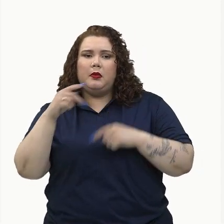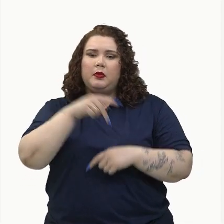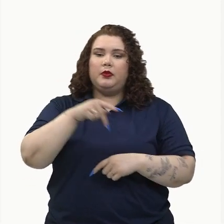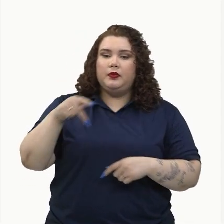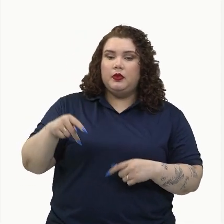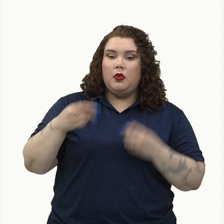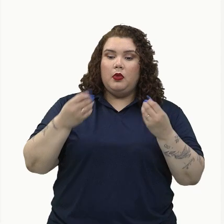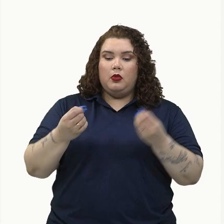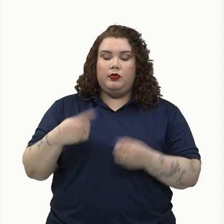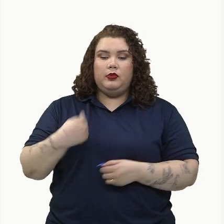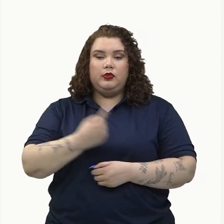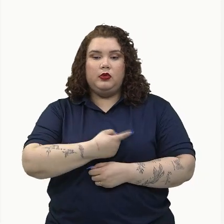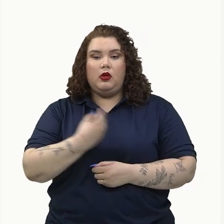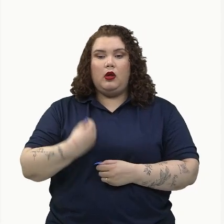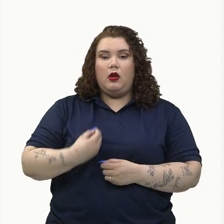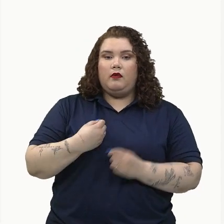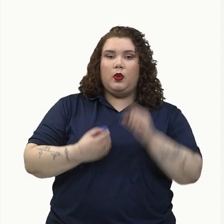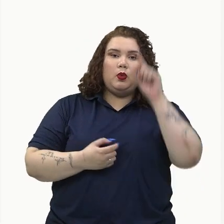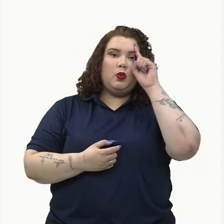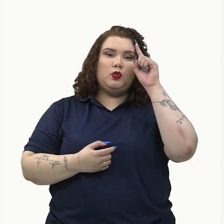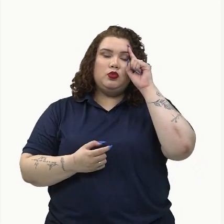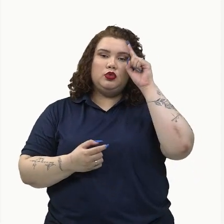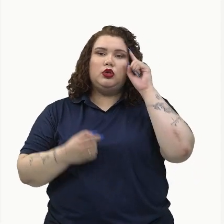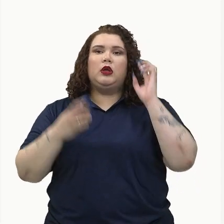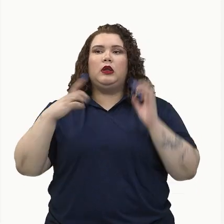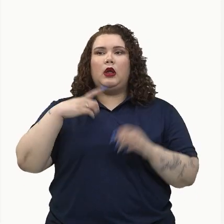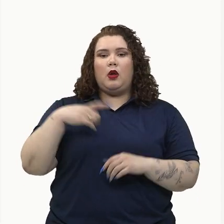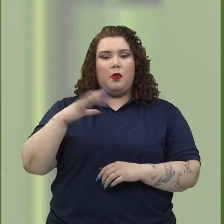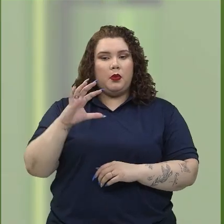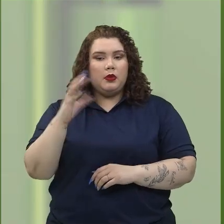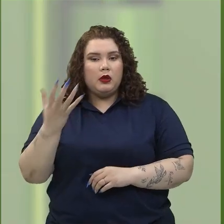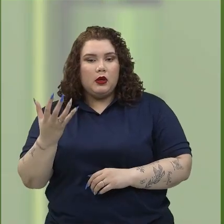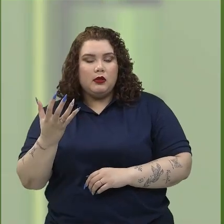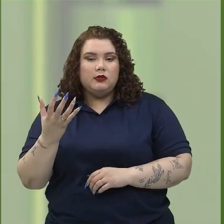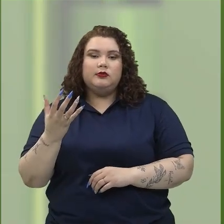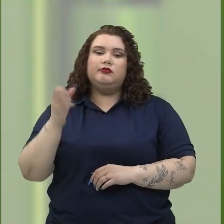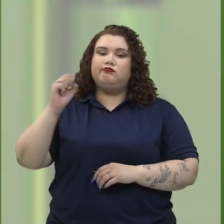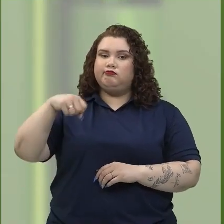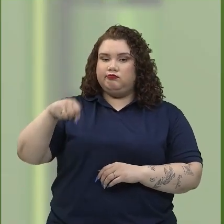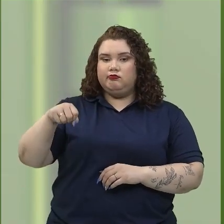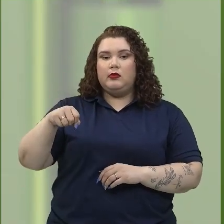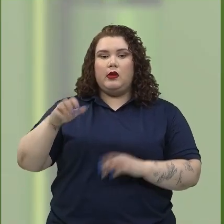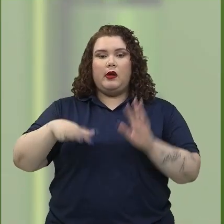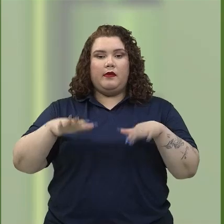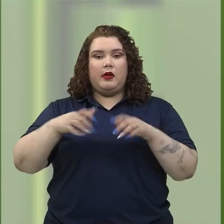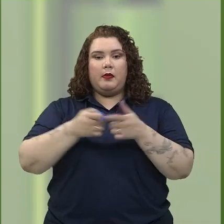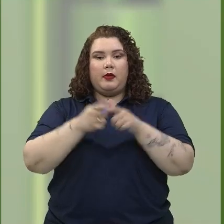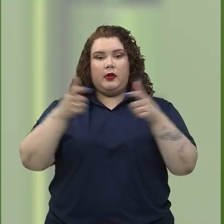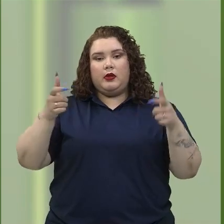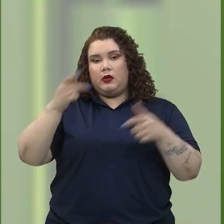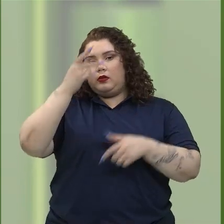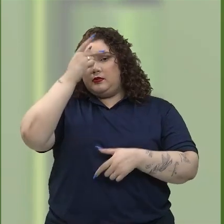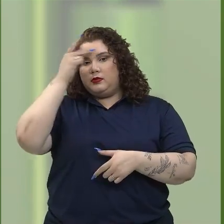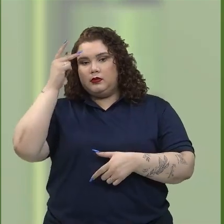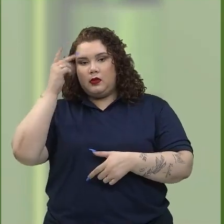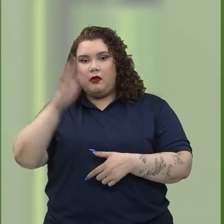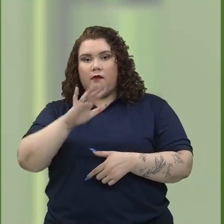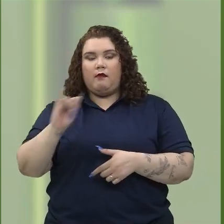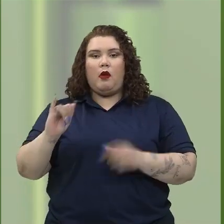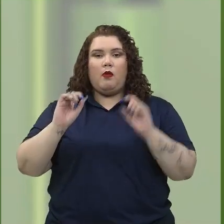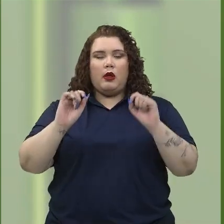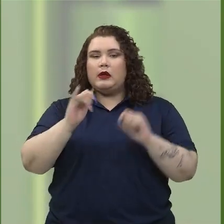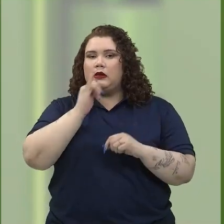nosso cotidiano ocorre isso? Ocorre. Muitas das pessoas, quando elas vão passar uma